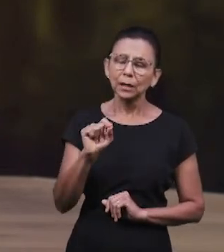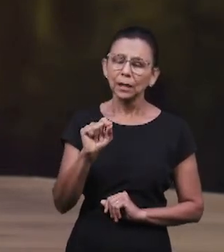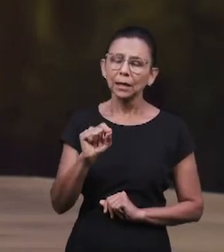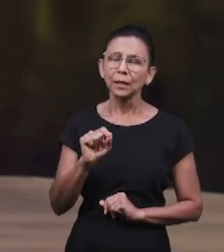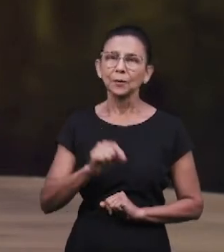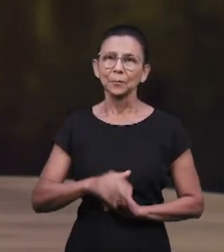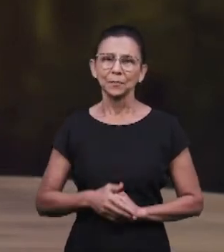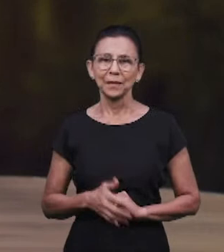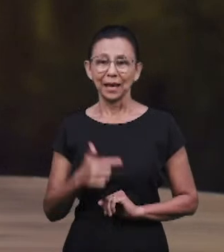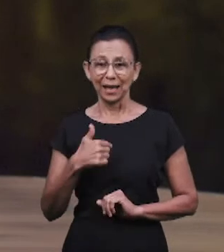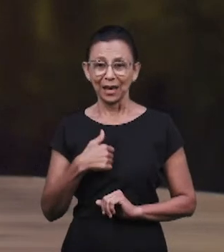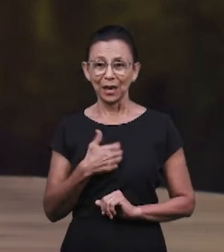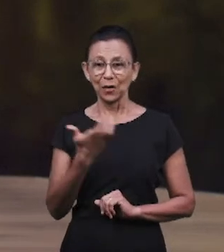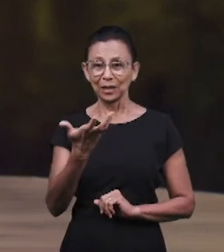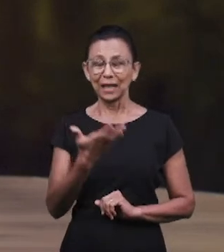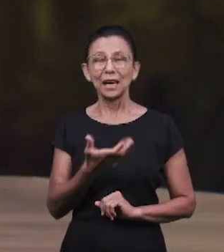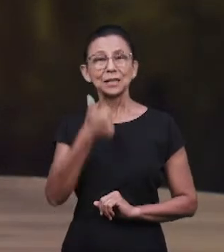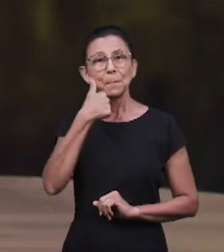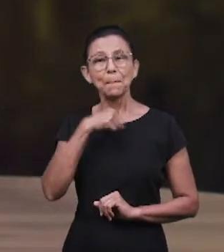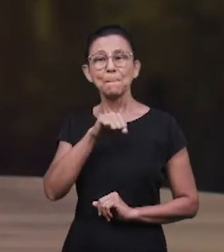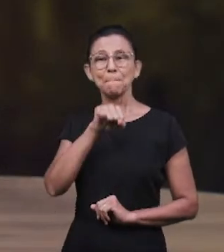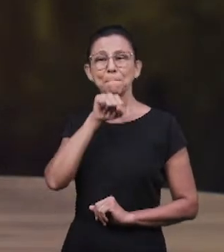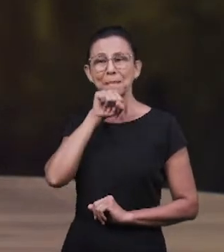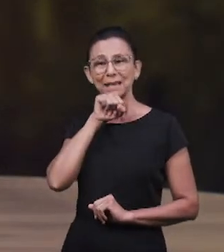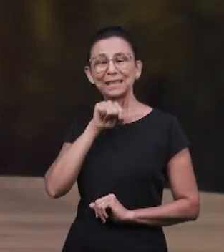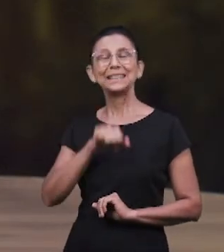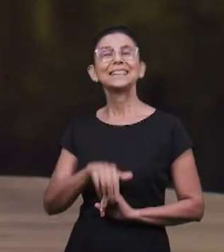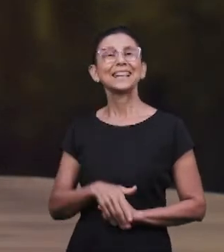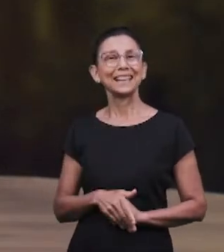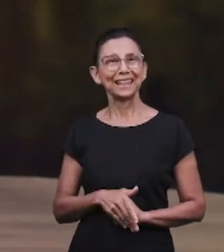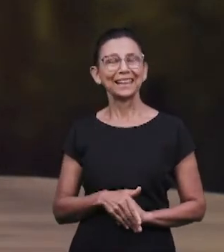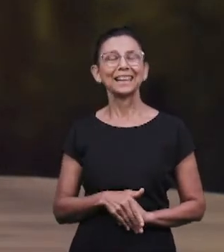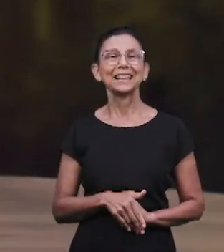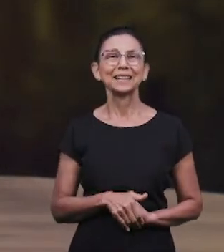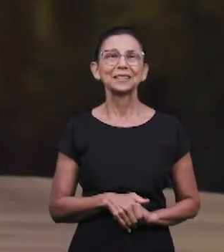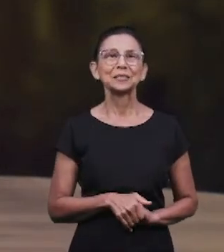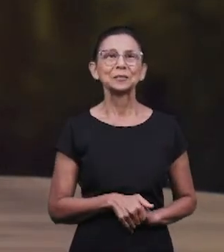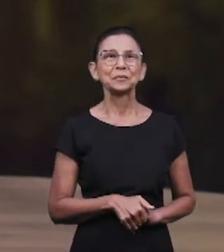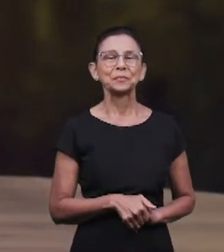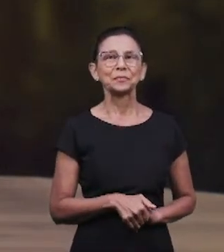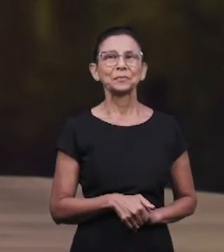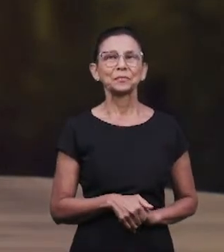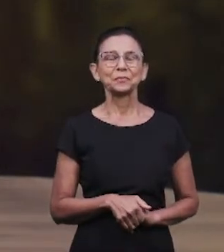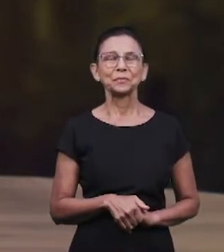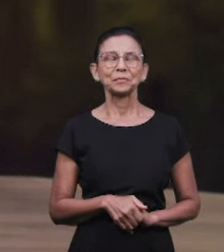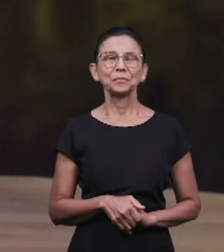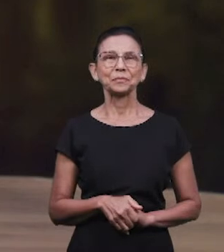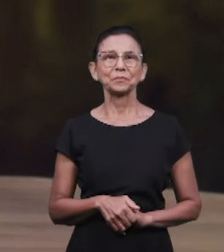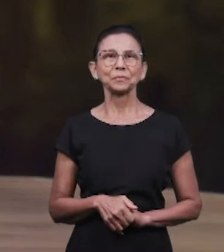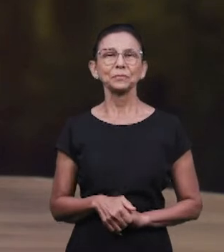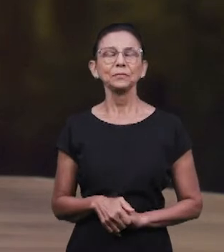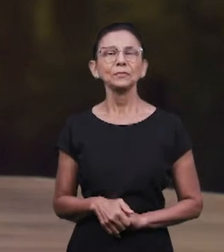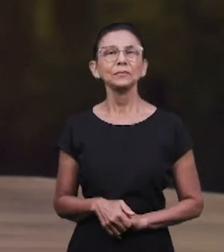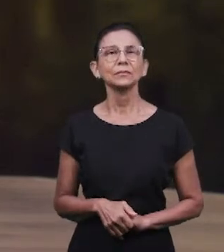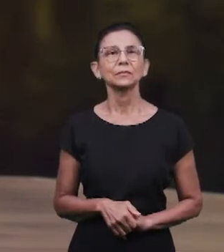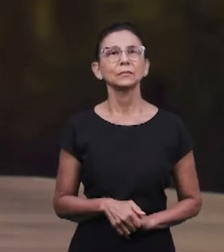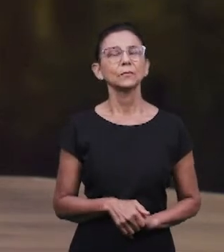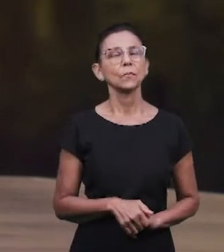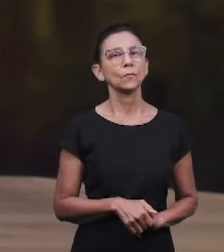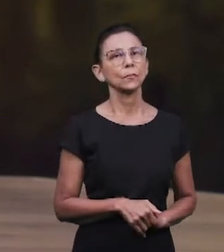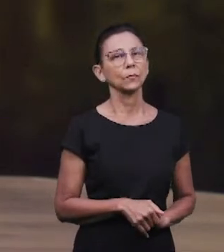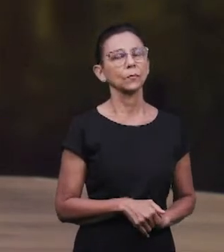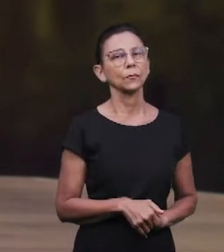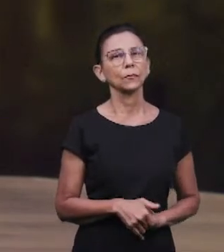quando crescer? Mãe, foi a resposta dela. Na igreja,